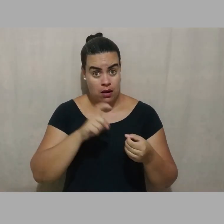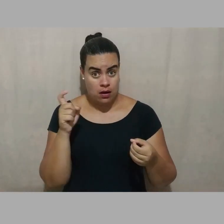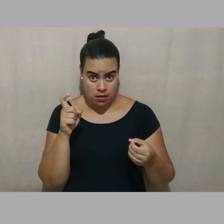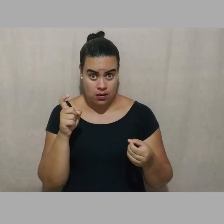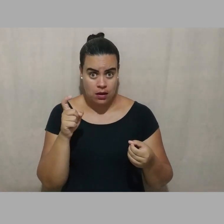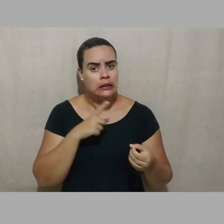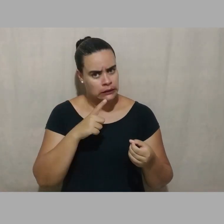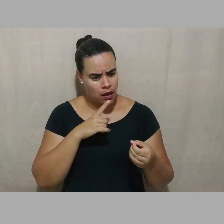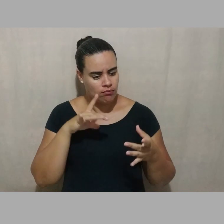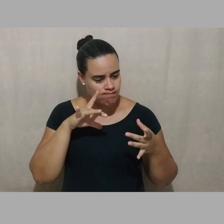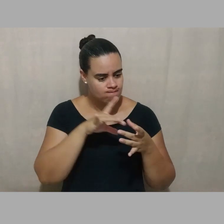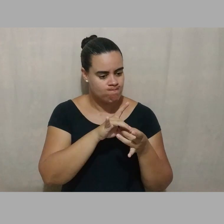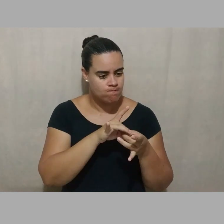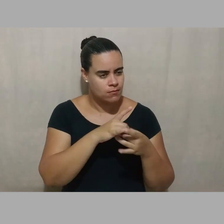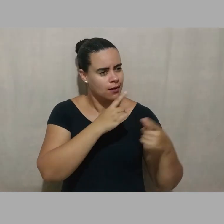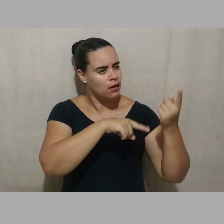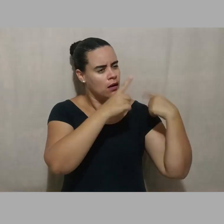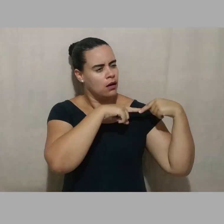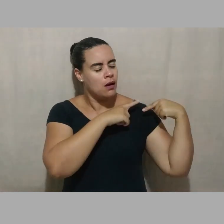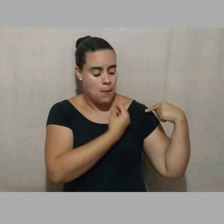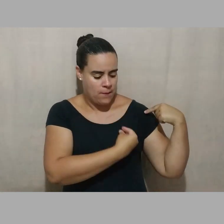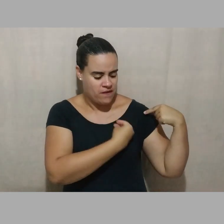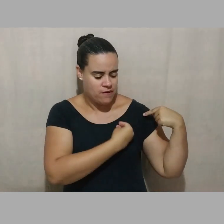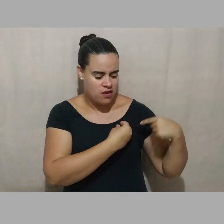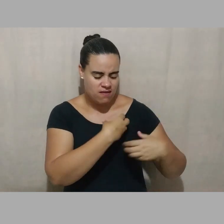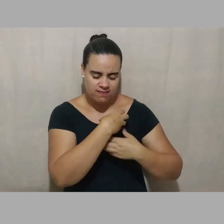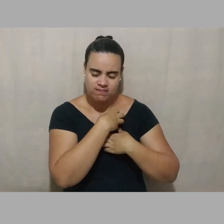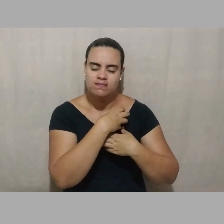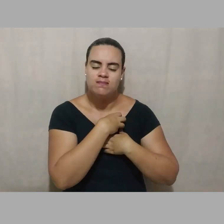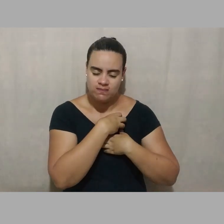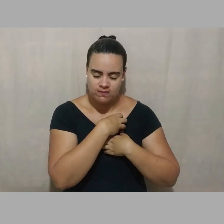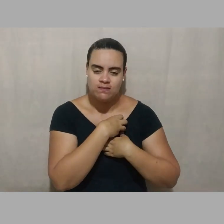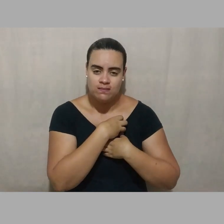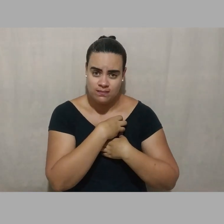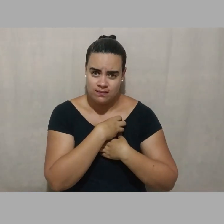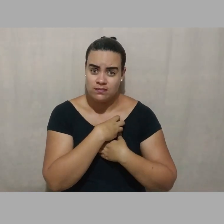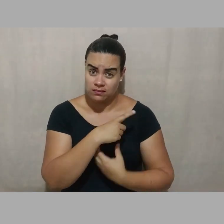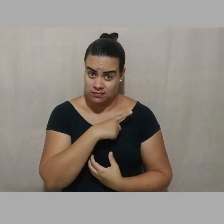desarticuladas de uma ancestralidade muito presente ainda